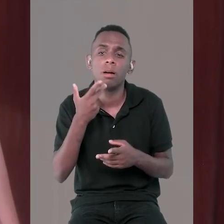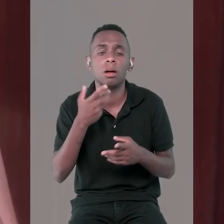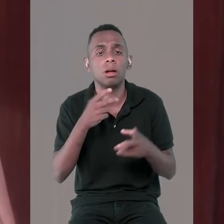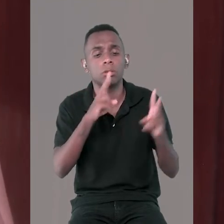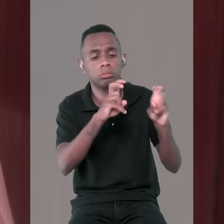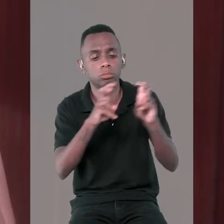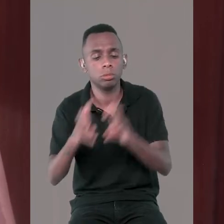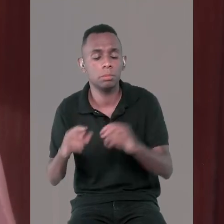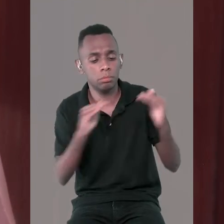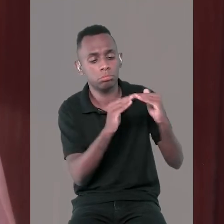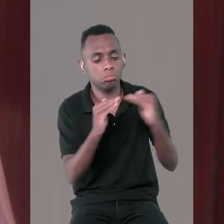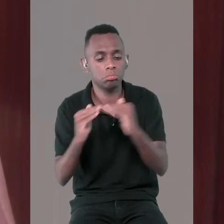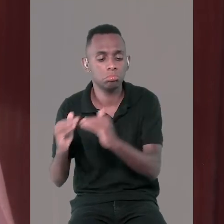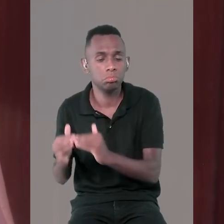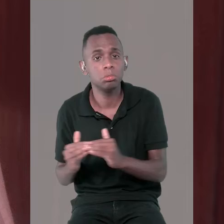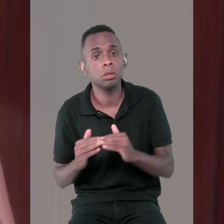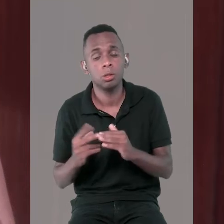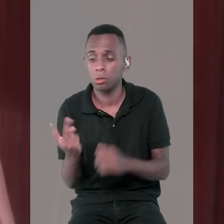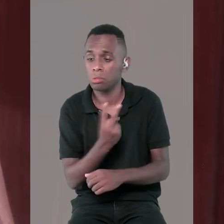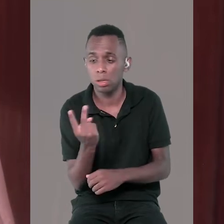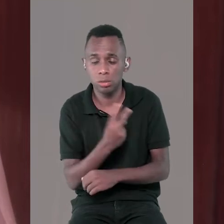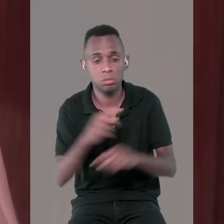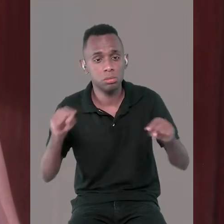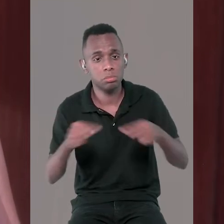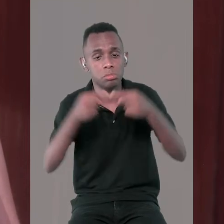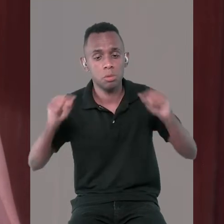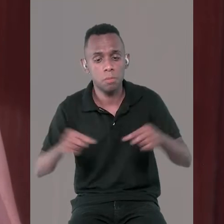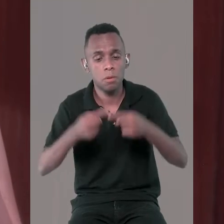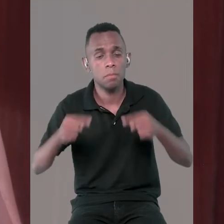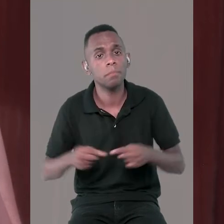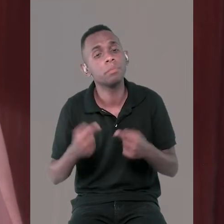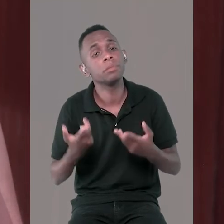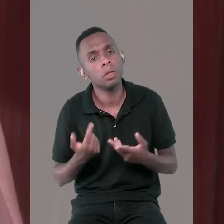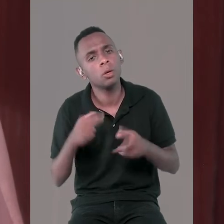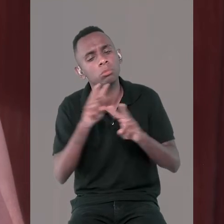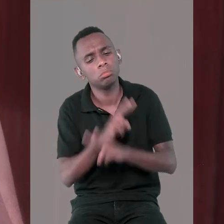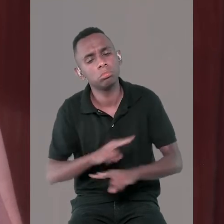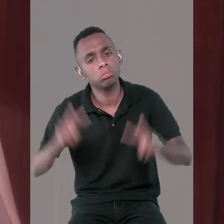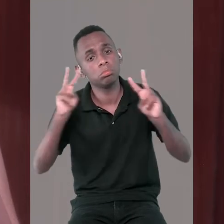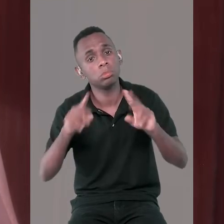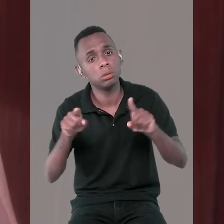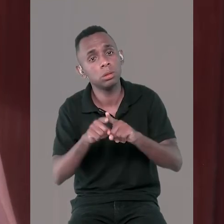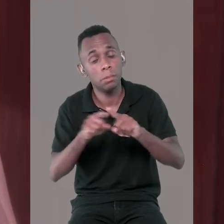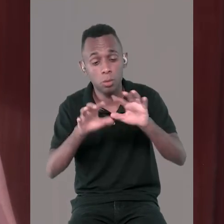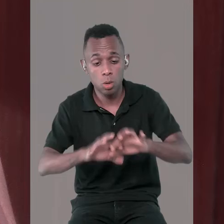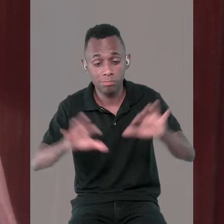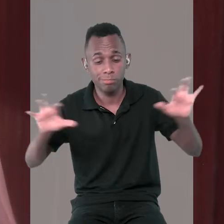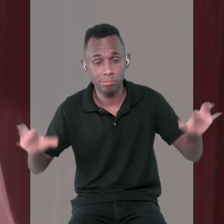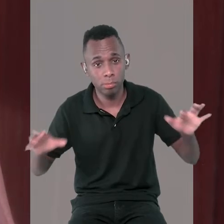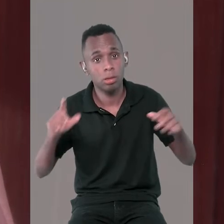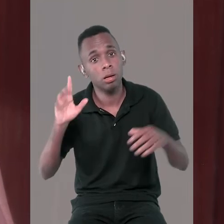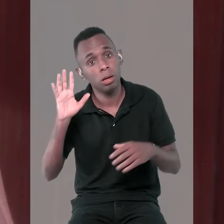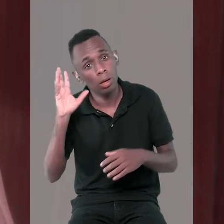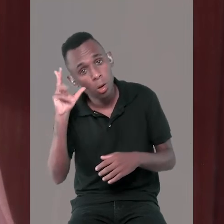dos pontos em comum da Joana d'Arc e da Quitéria, eu acabei visualizando aí uma disparidade,